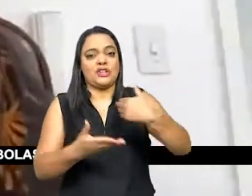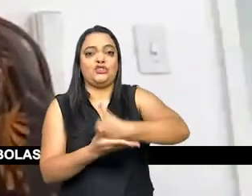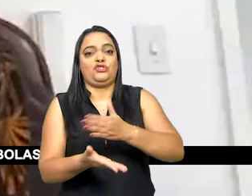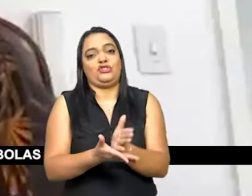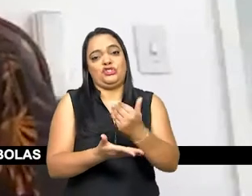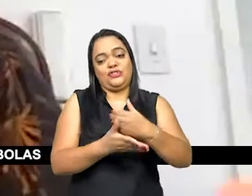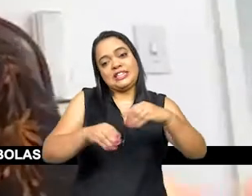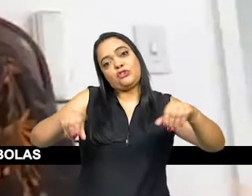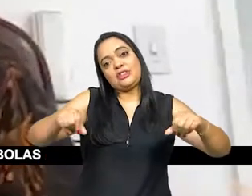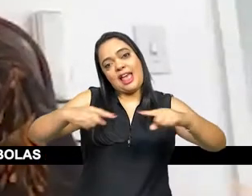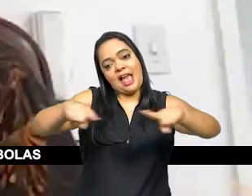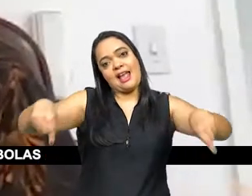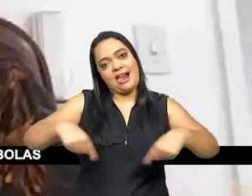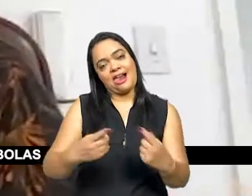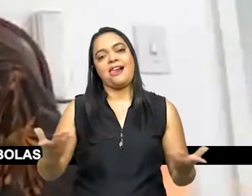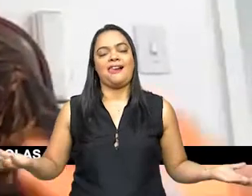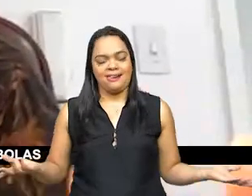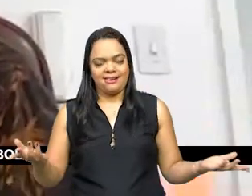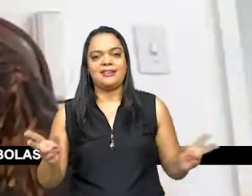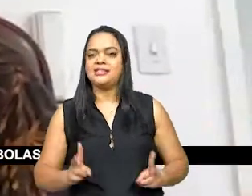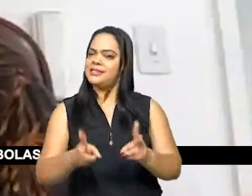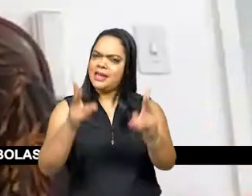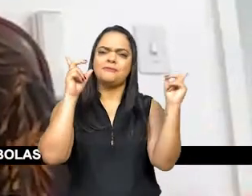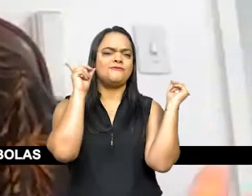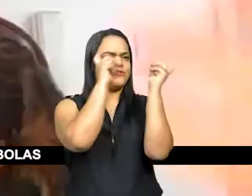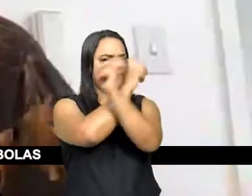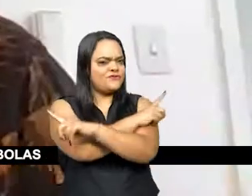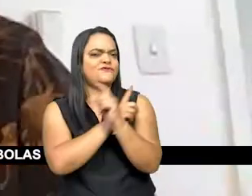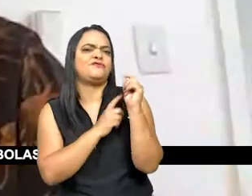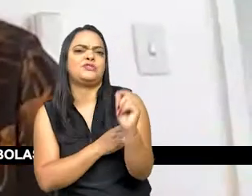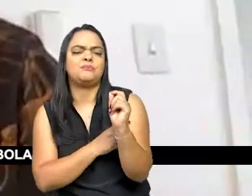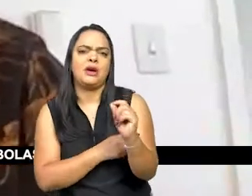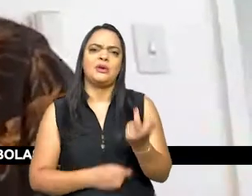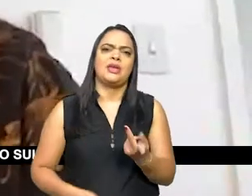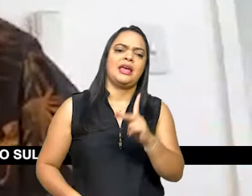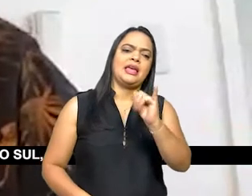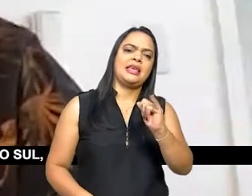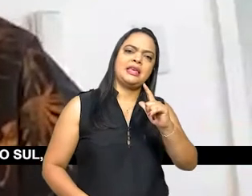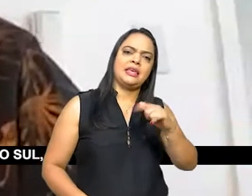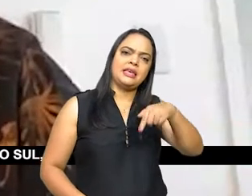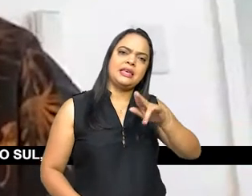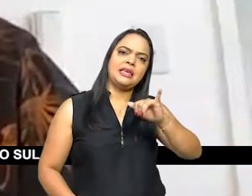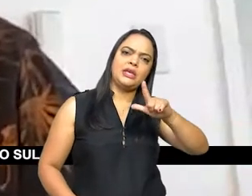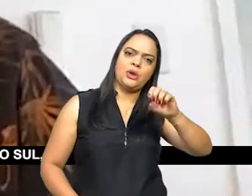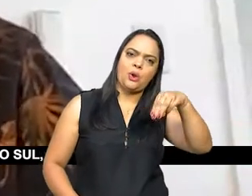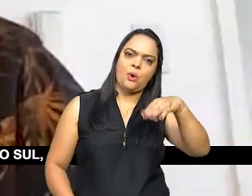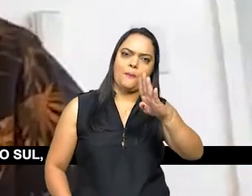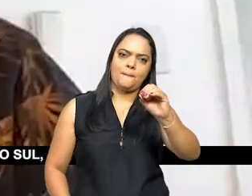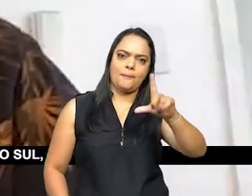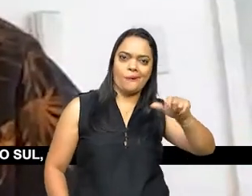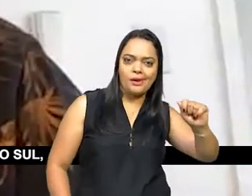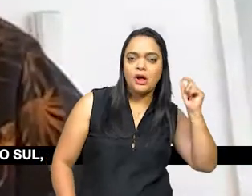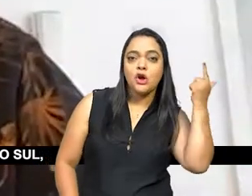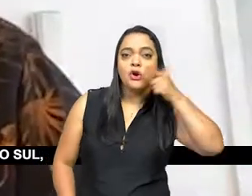de distribuição de terras. Então, não é à toa que sempre foi tão difícil para quilombolas conseguir a legalização,